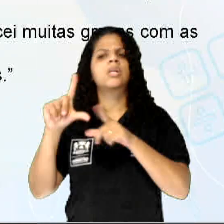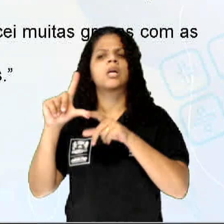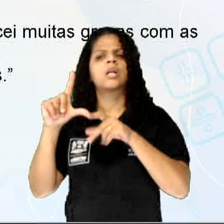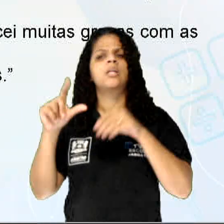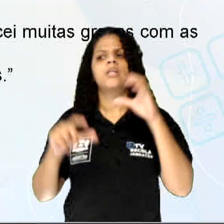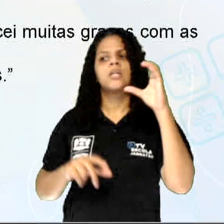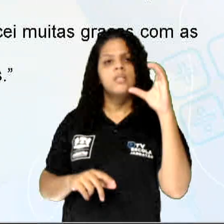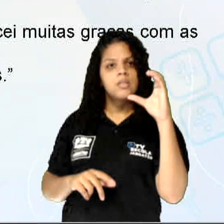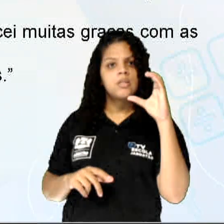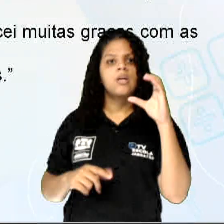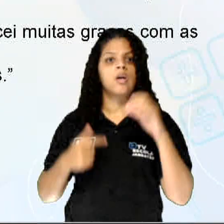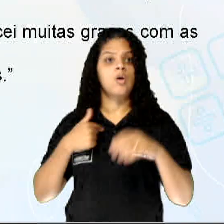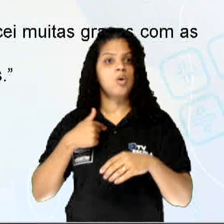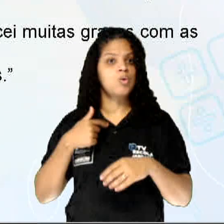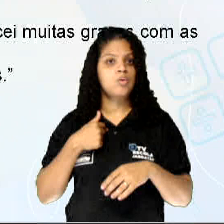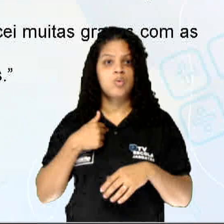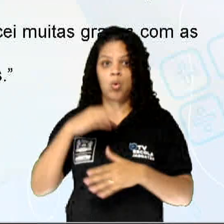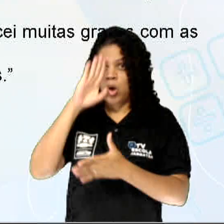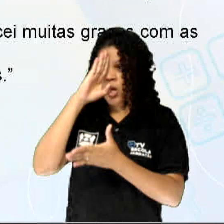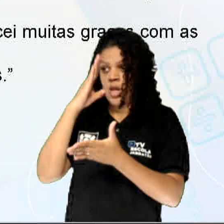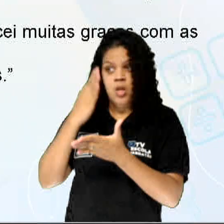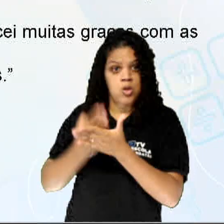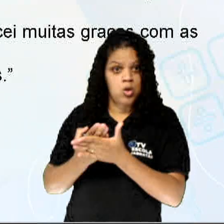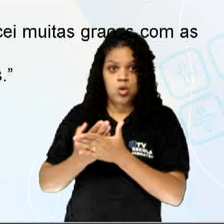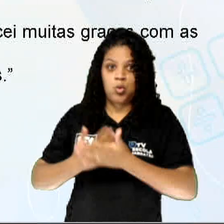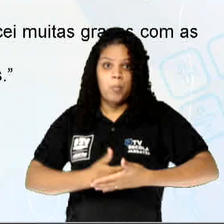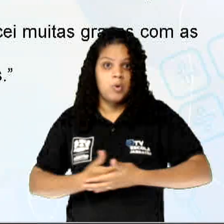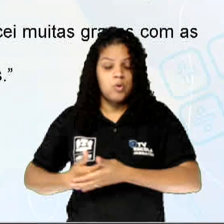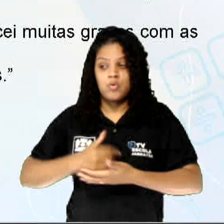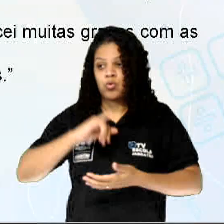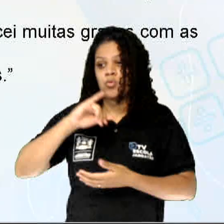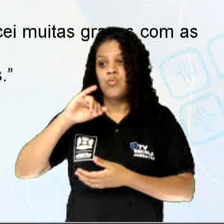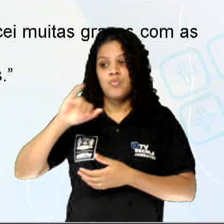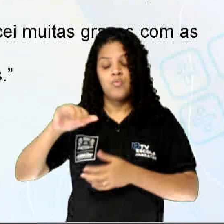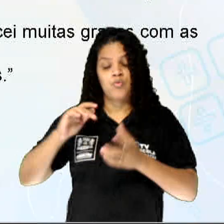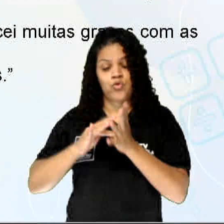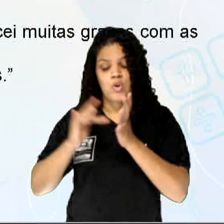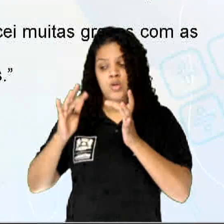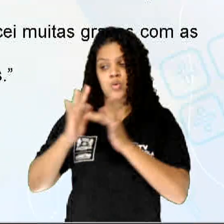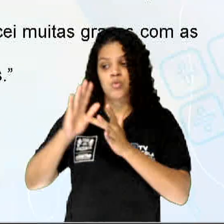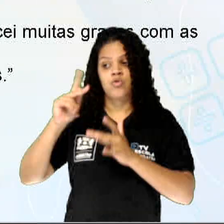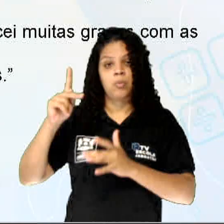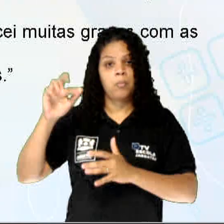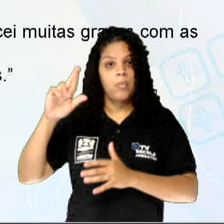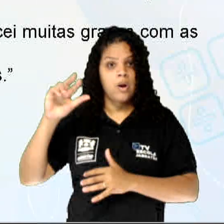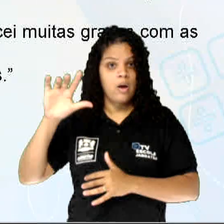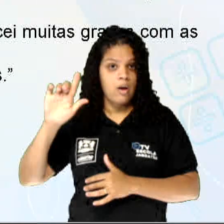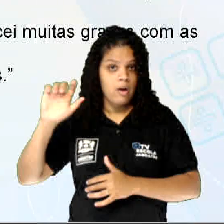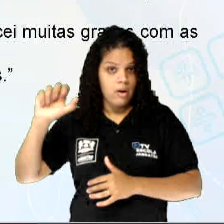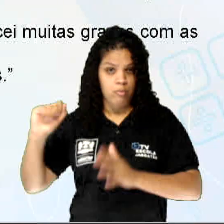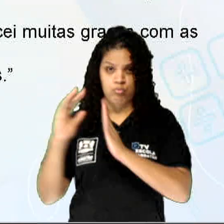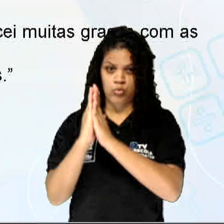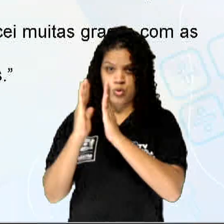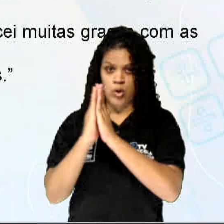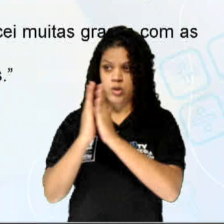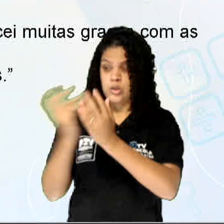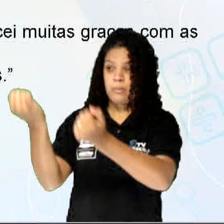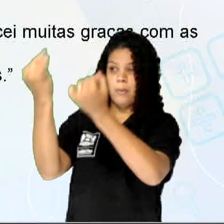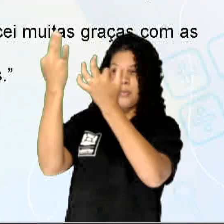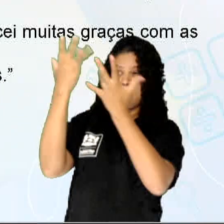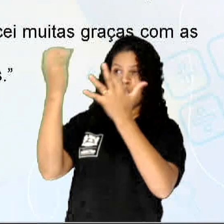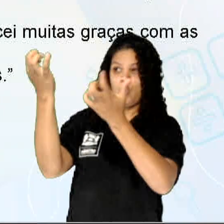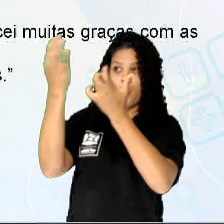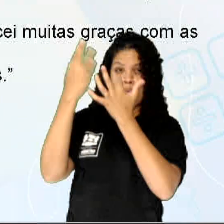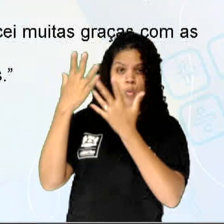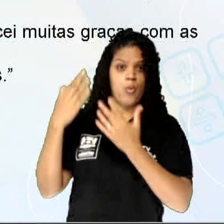muito devota do menino Jesus de Praga, porque alcancei muitas graças com as orações a ele. Tarsila do Amaral. Praga aqui